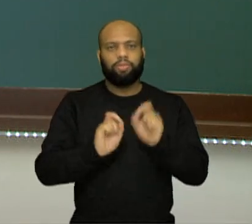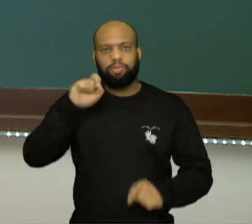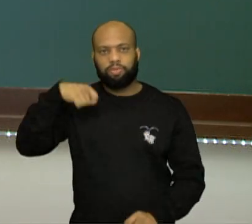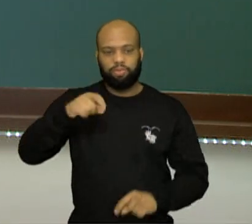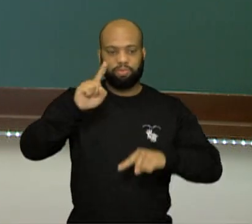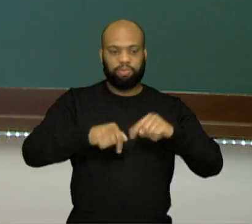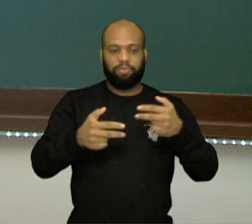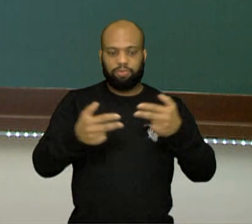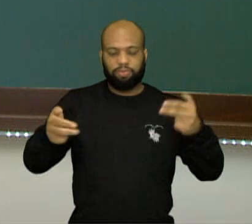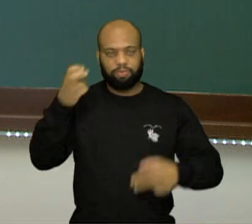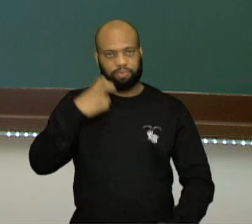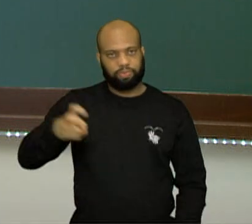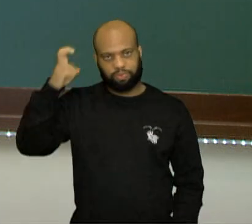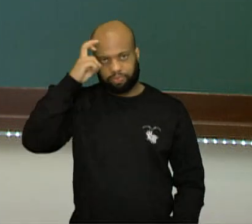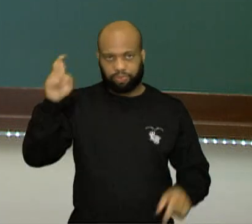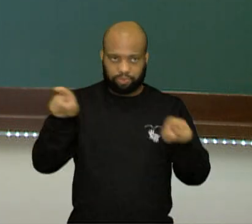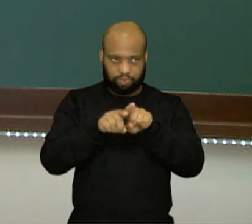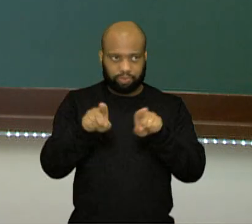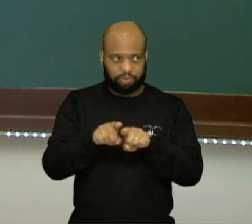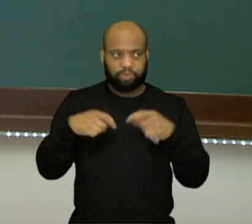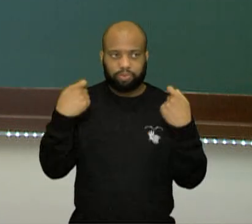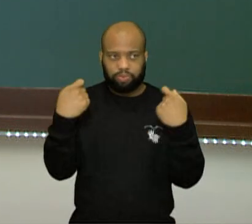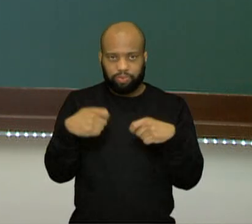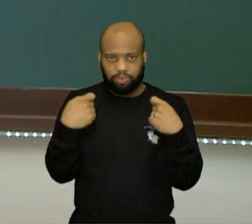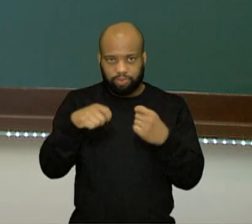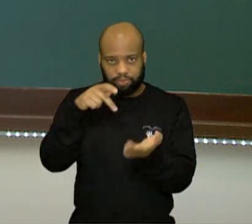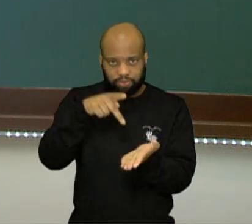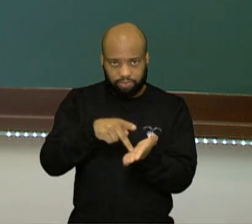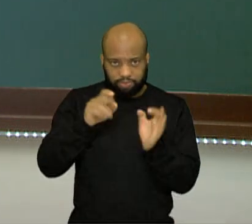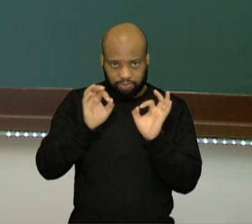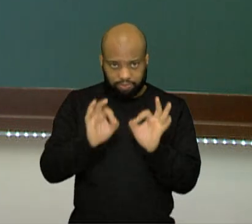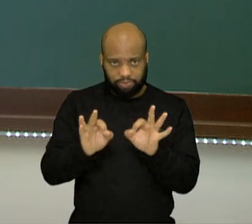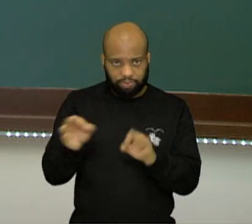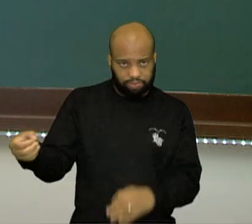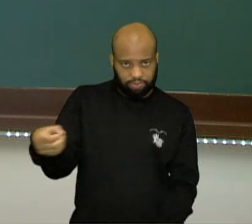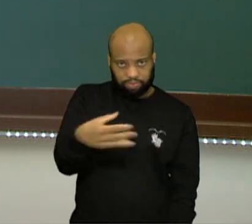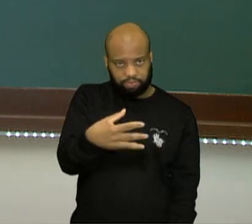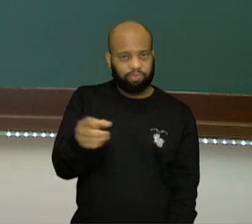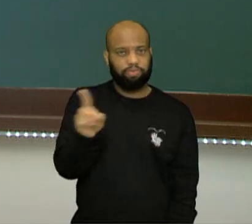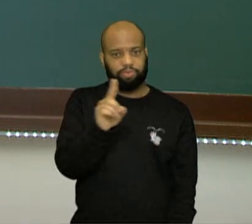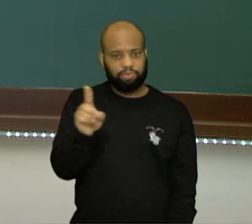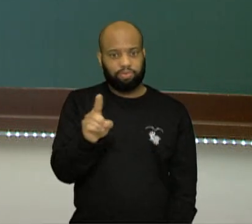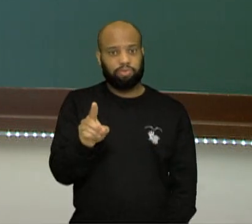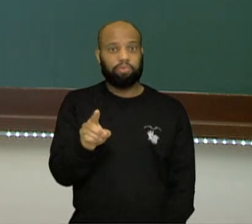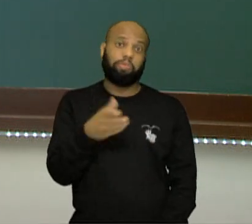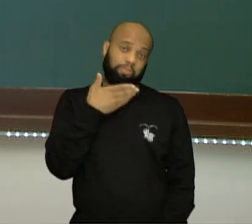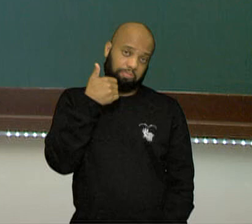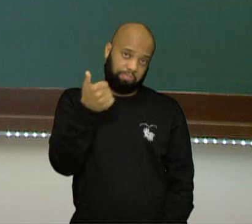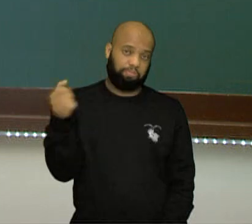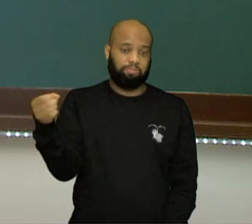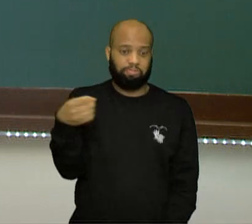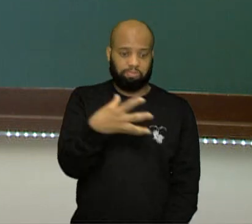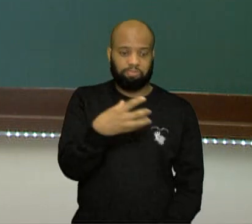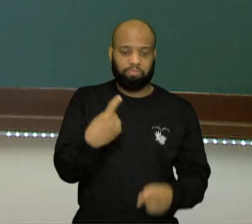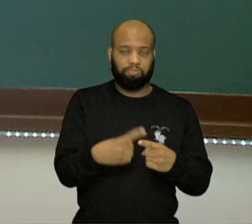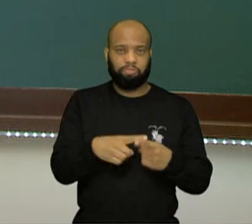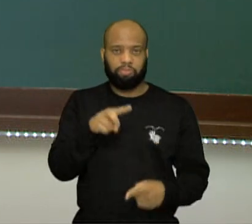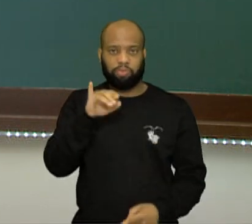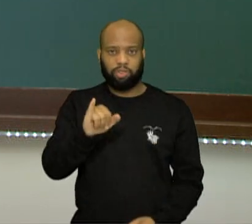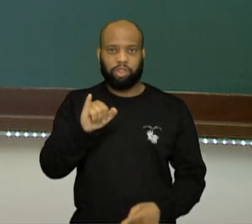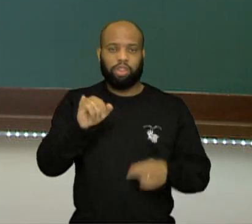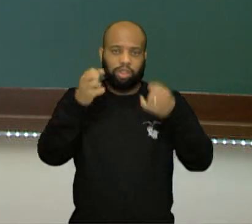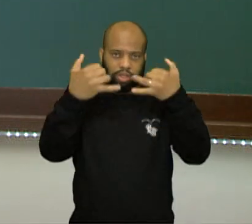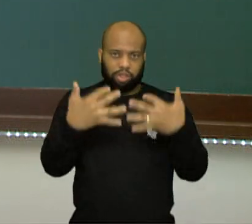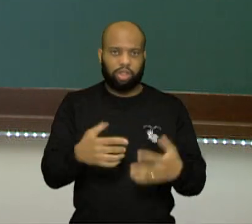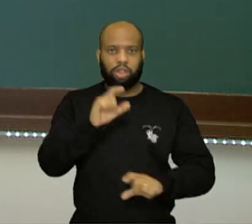produto cultural. Precisa ser necessariamente novo? Não, de preferência novo, né? Para falar do